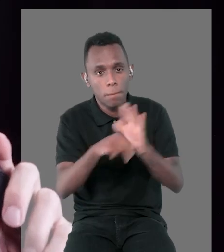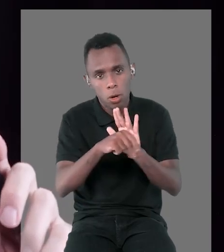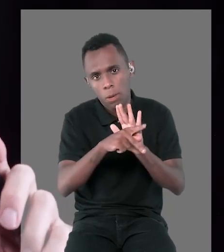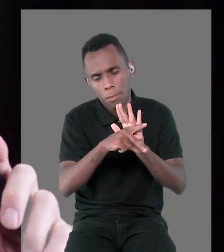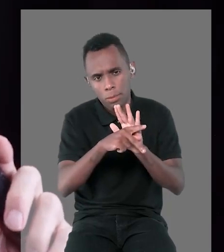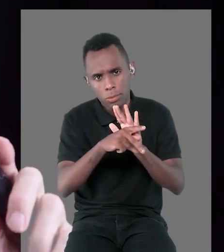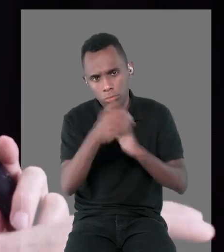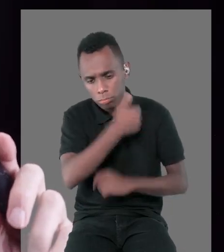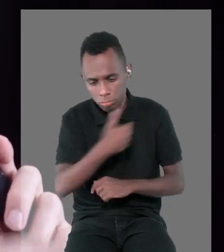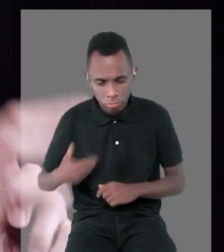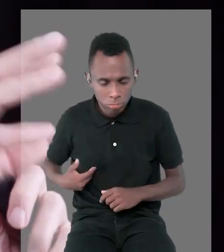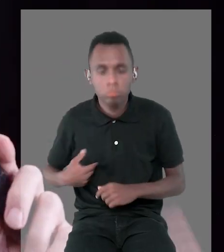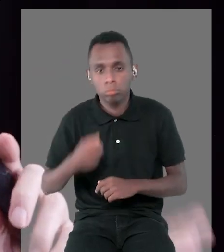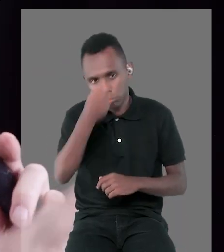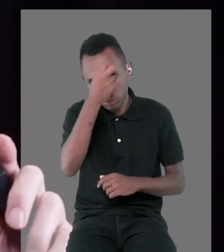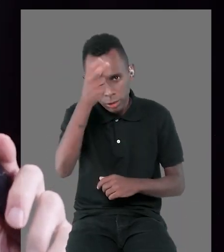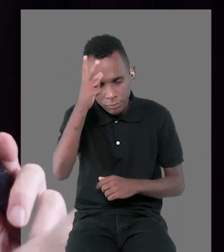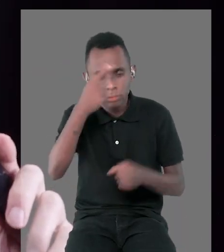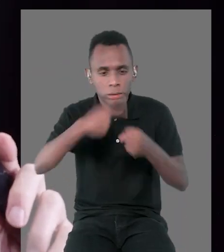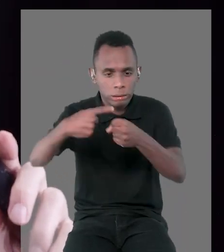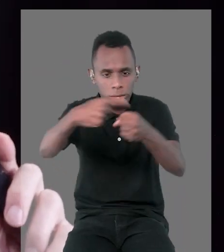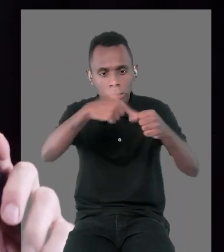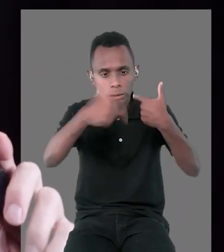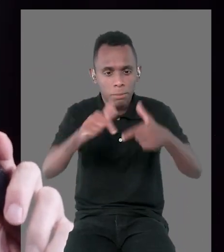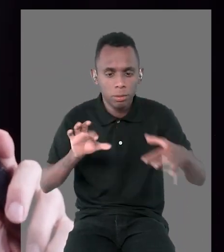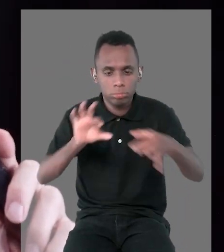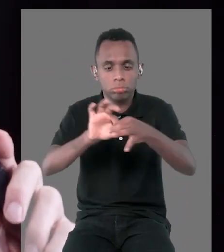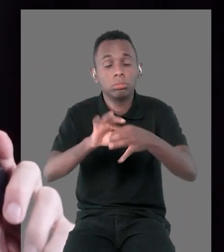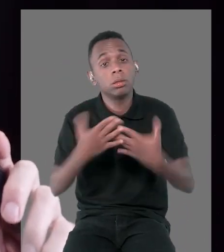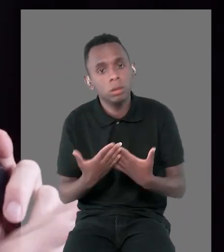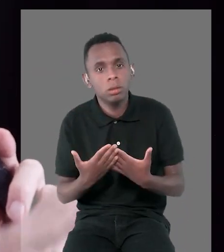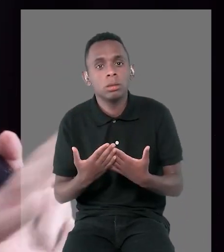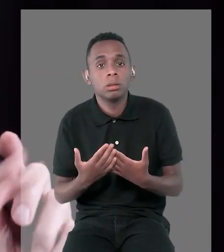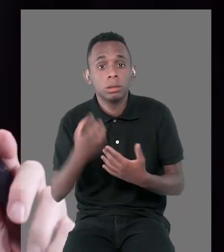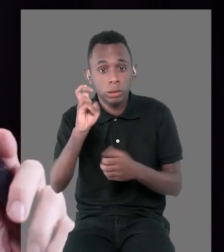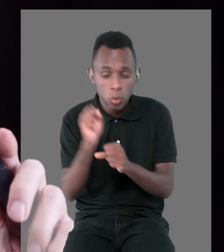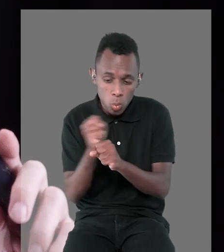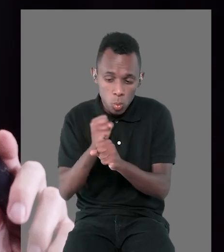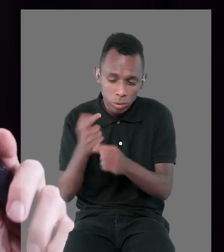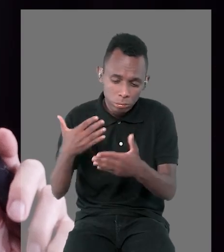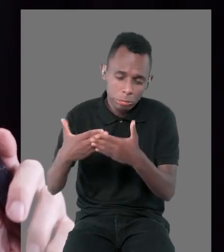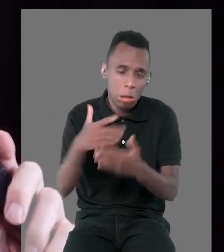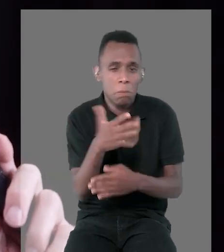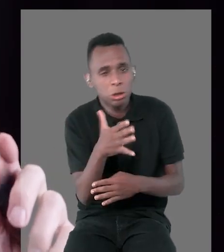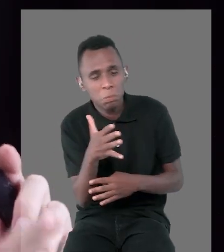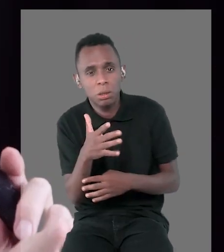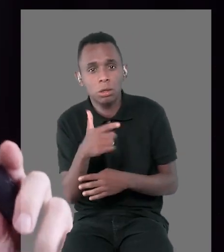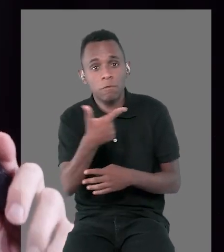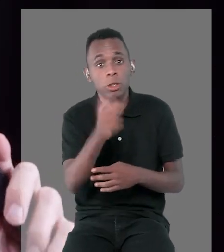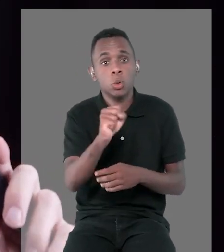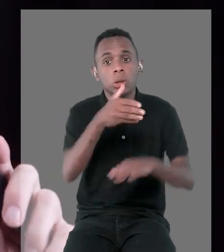pública, né, dos municípios nos quais nós estamos atuando agora. Esses primeiros 5 anos estão previstos a gente atuar em